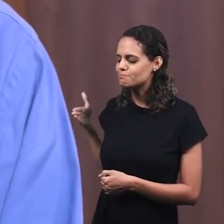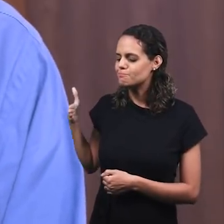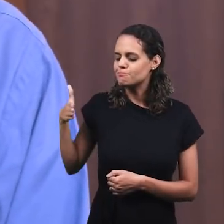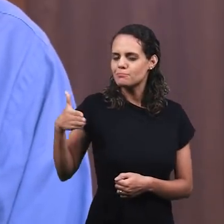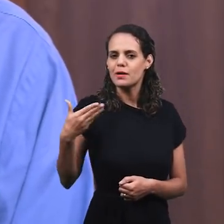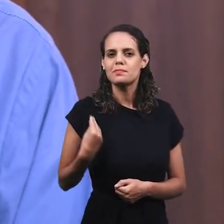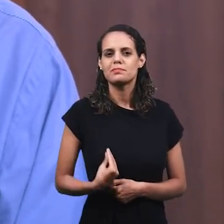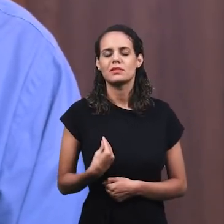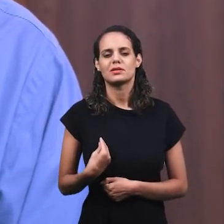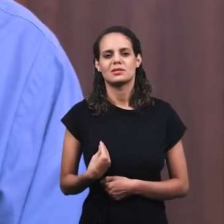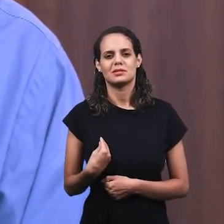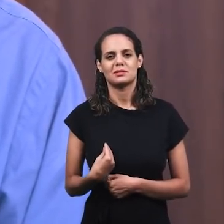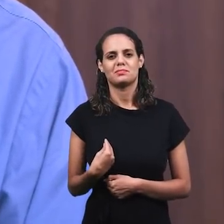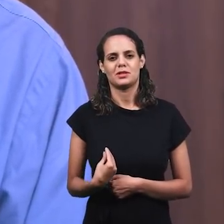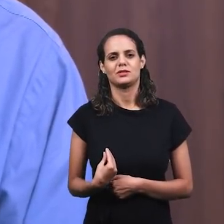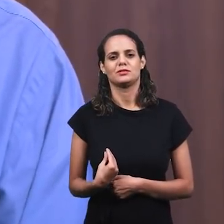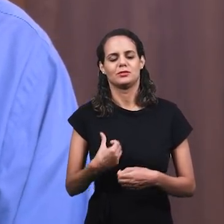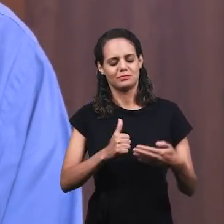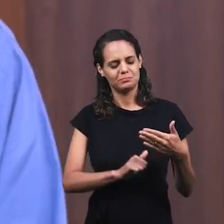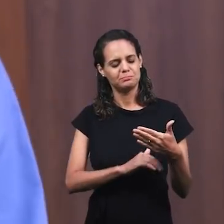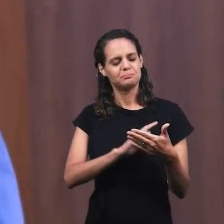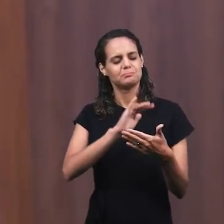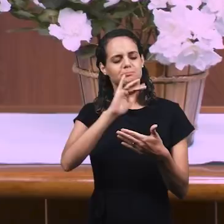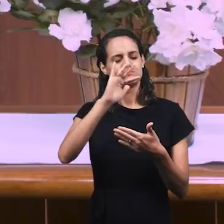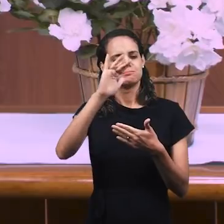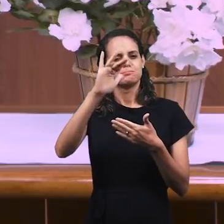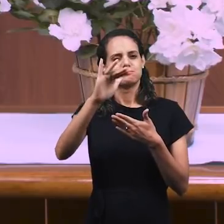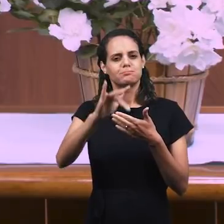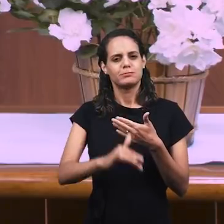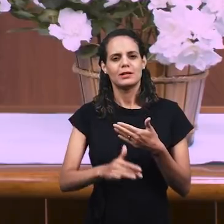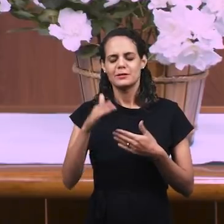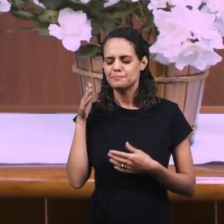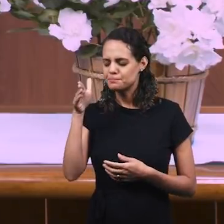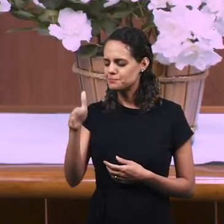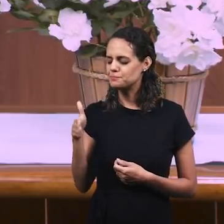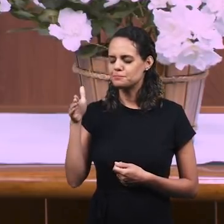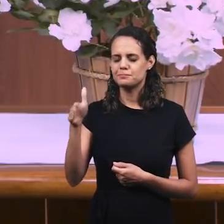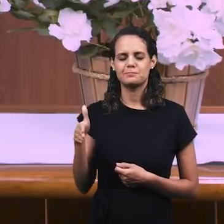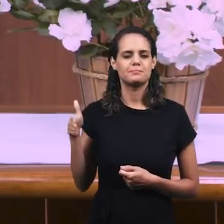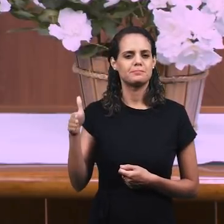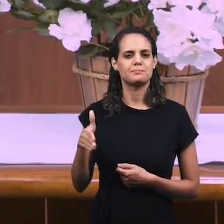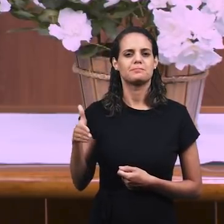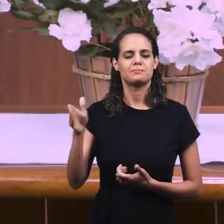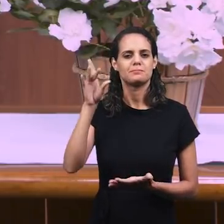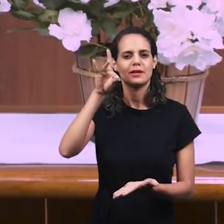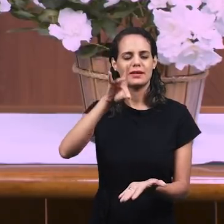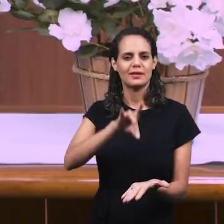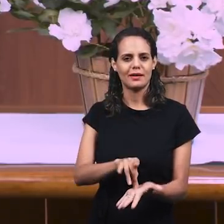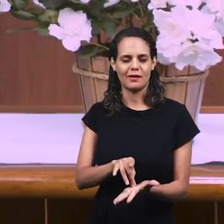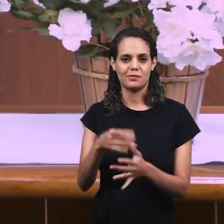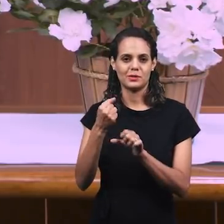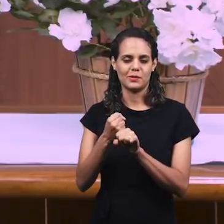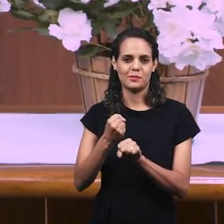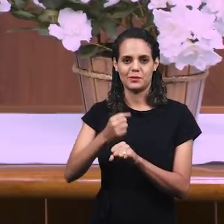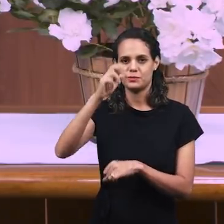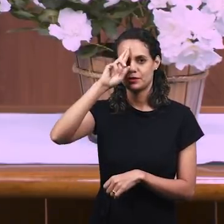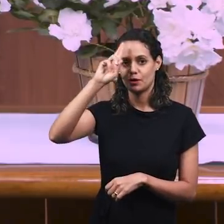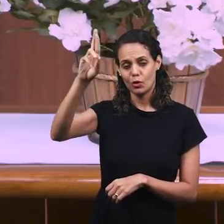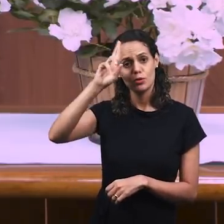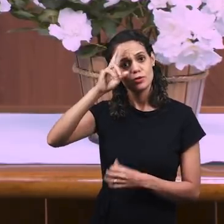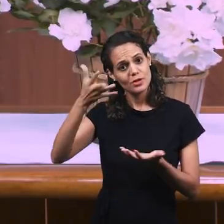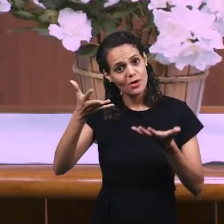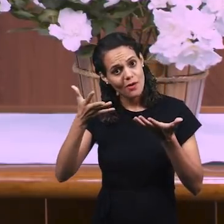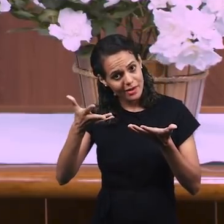vivendo abundantemente a obra do Senhor. É assim que o Senhor vos quer. E ao